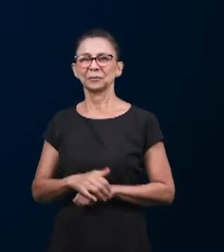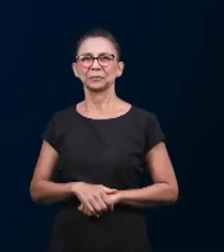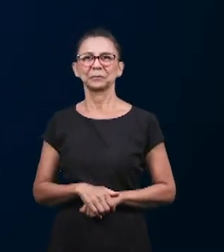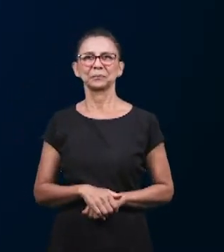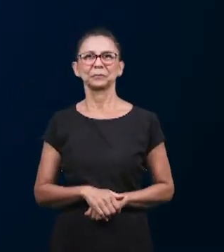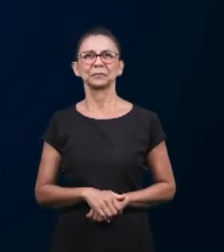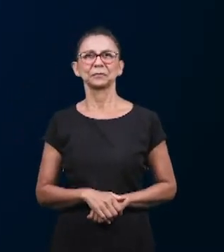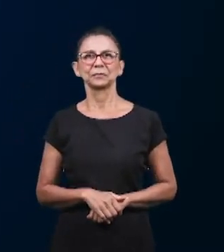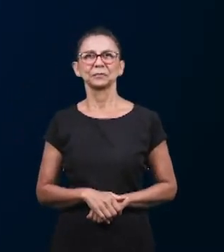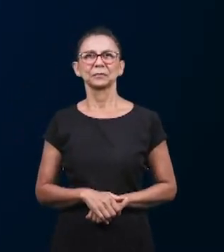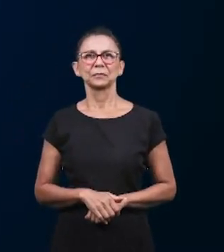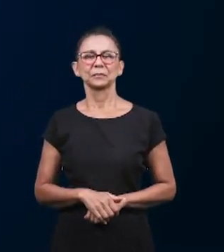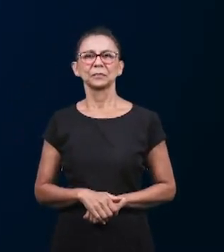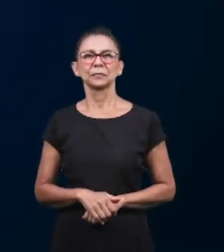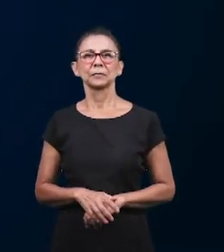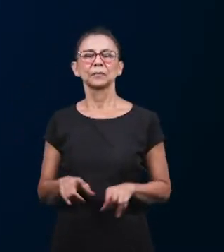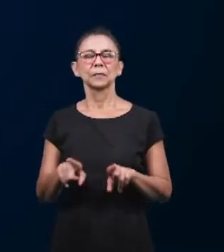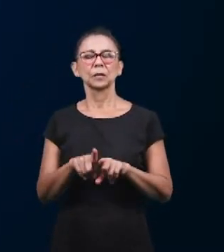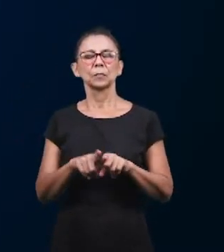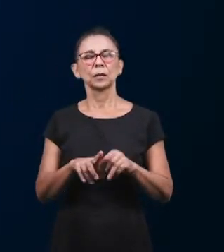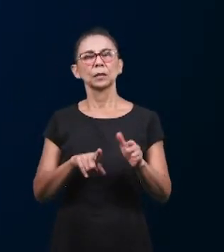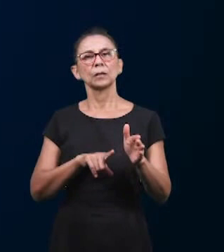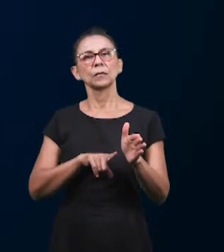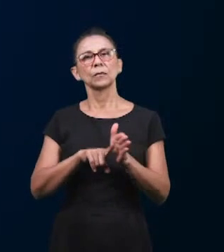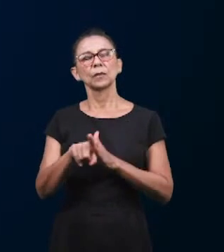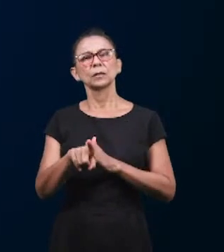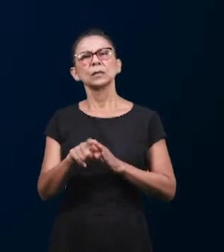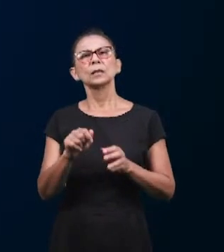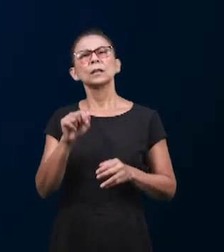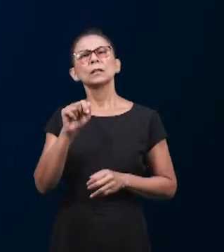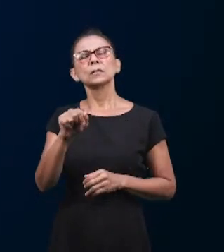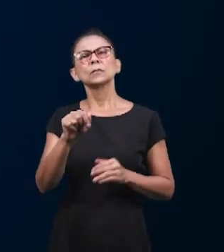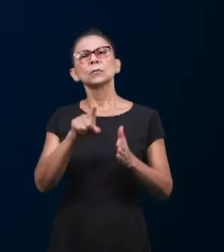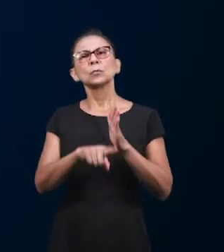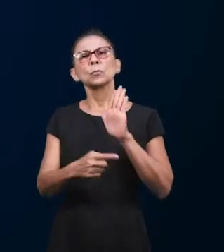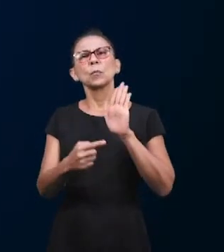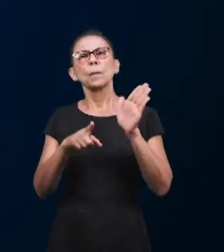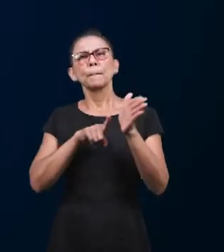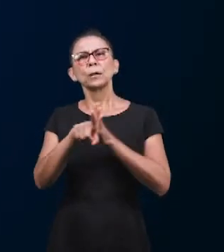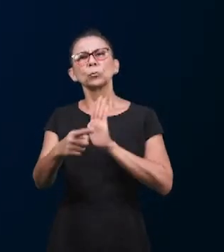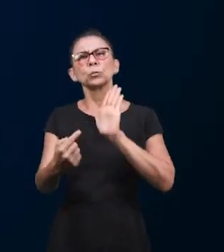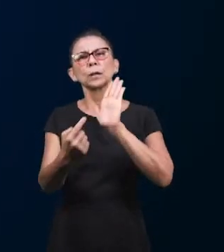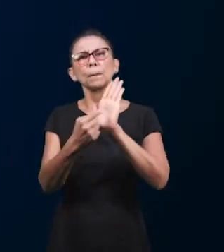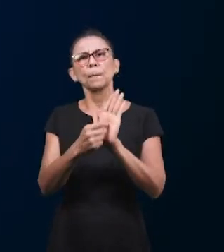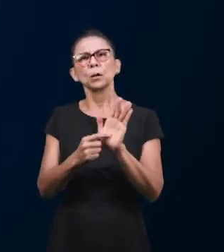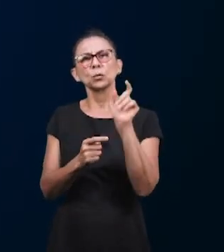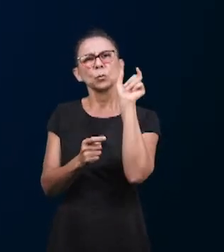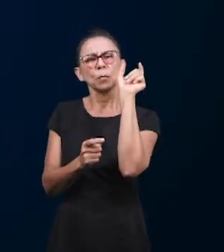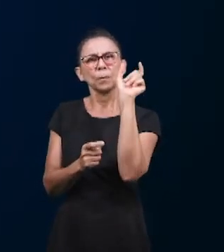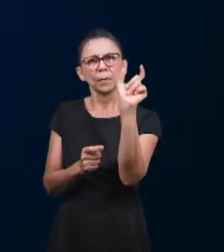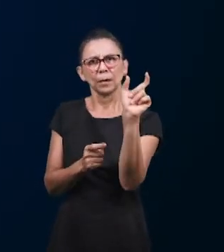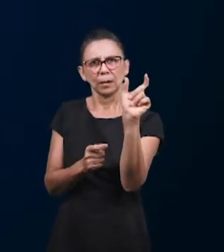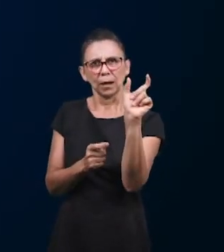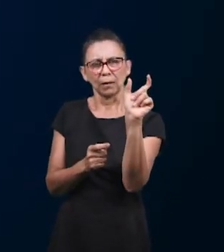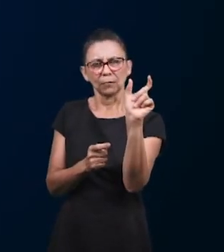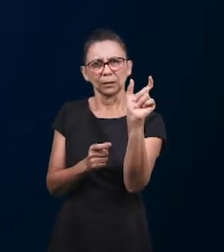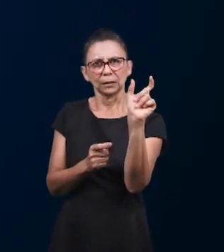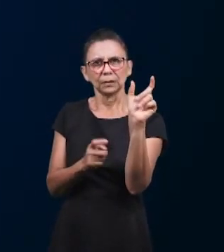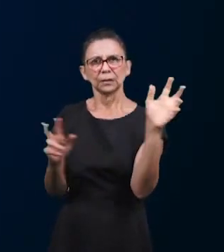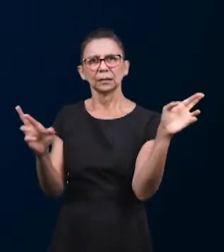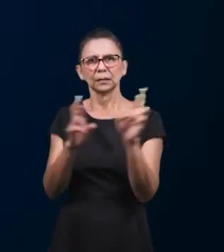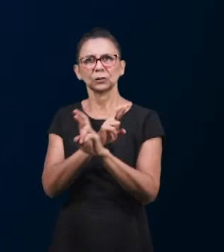verso 4, existe uma palavra implícita relacionada à presciência e eleição do Pai no projeto de